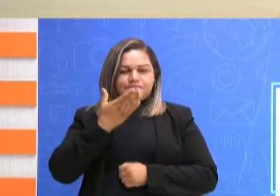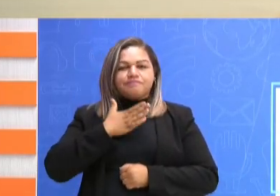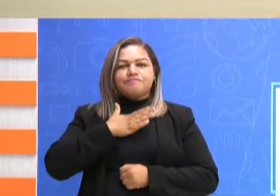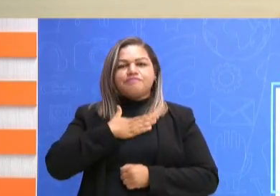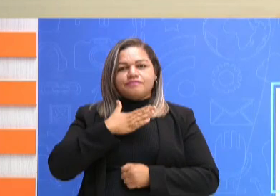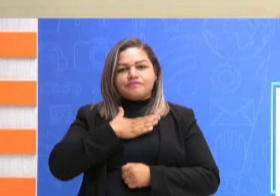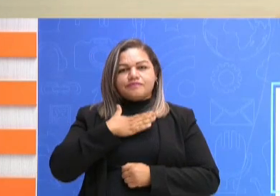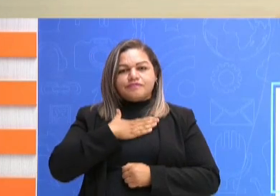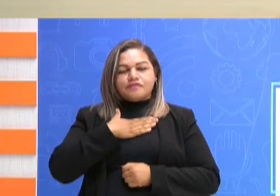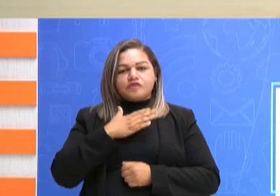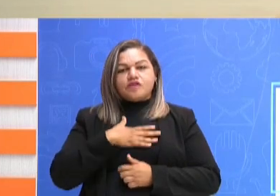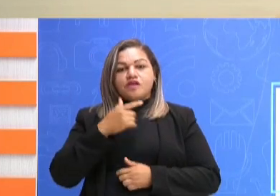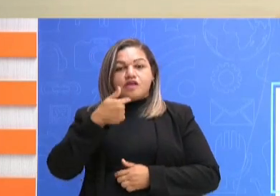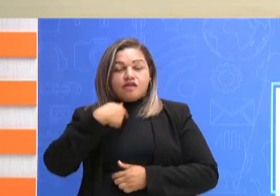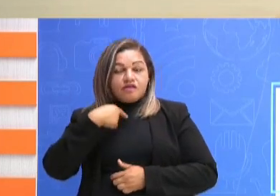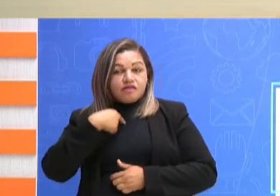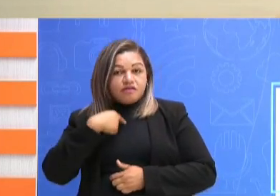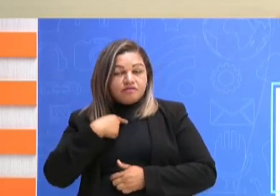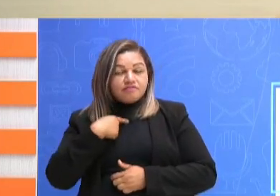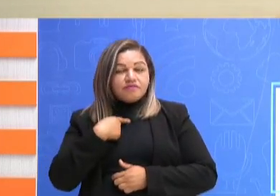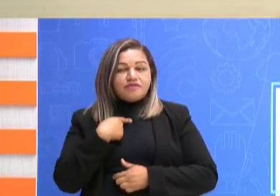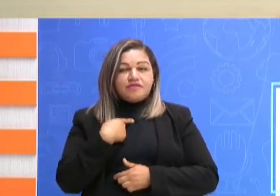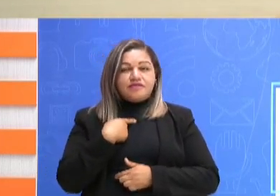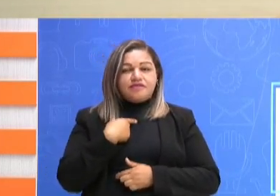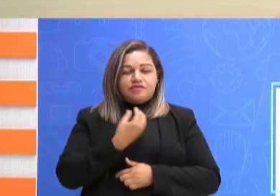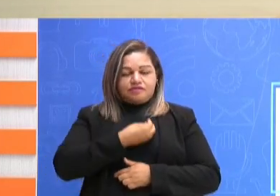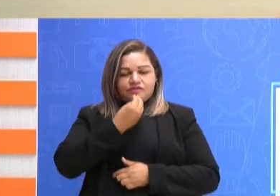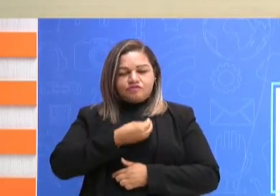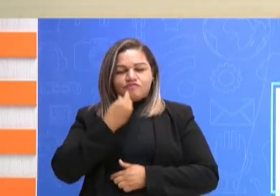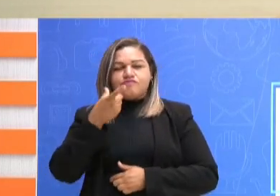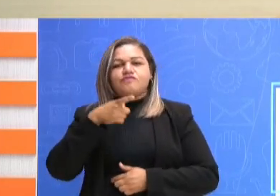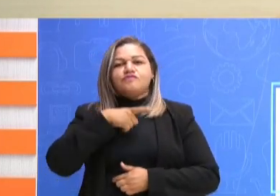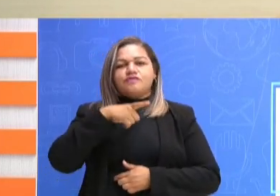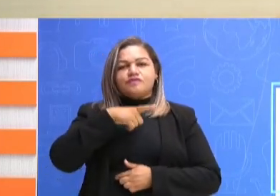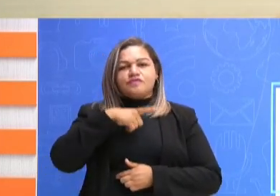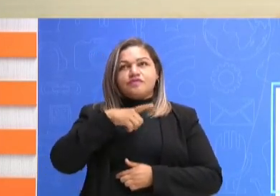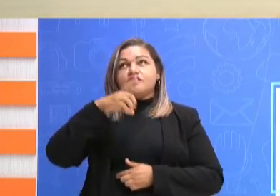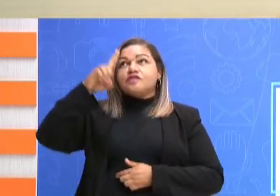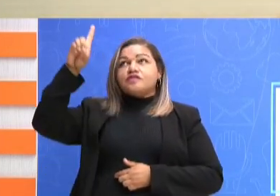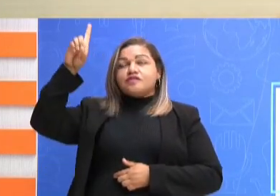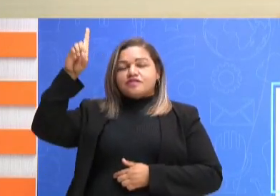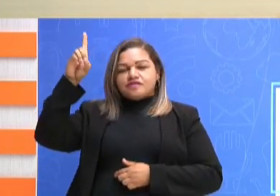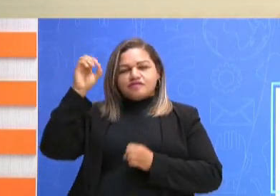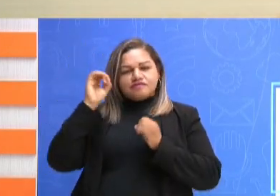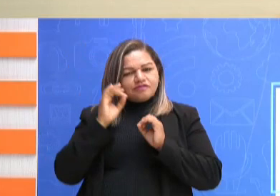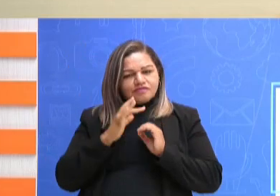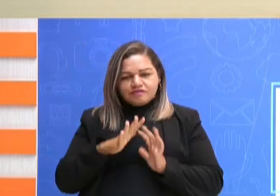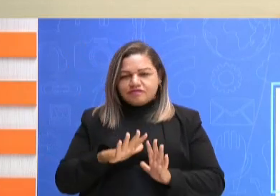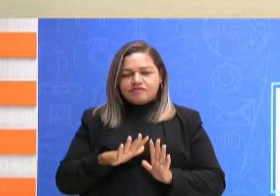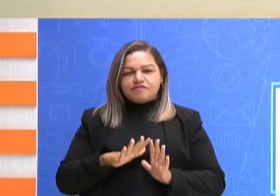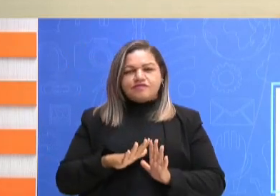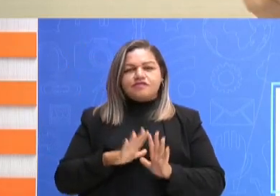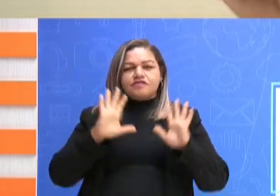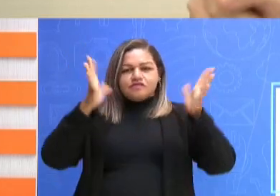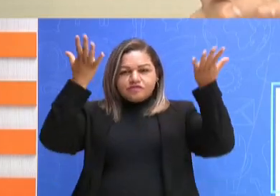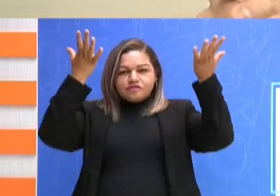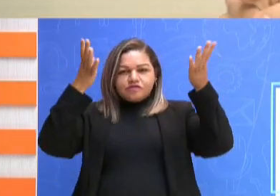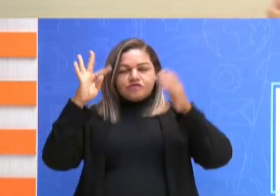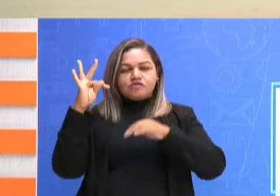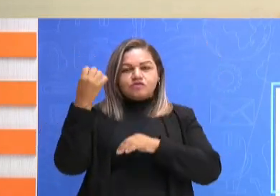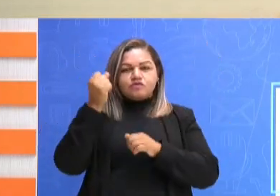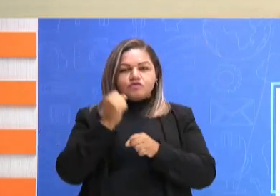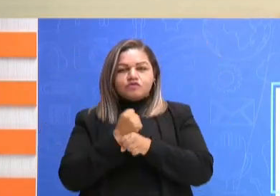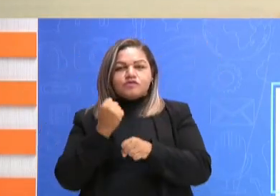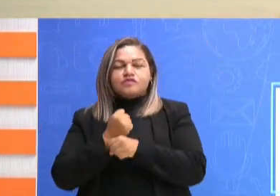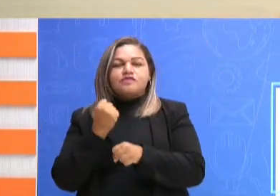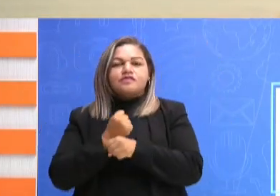bom direcionamento. E eu, enquanto vida também tiver, e Deus me permitir ter condições de fazer essa festa, todos